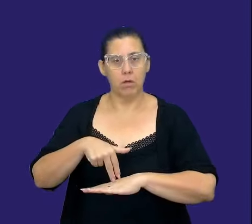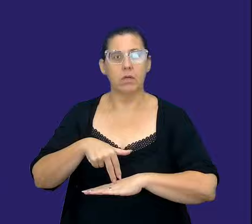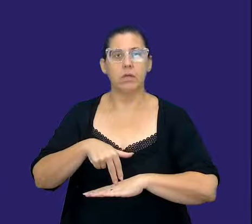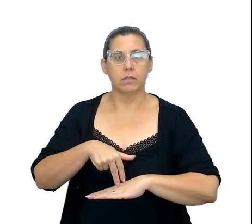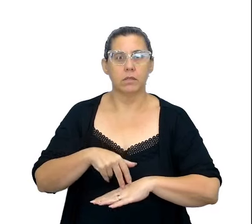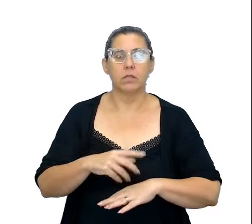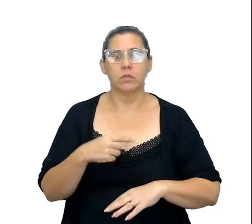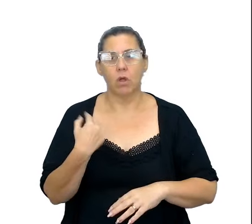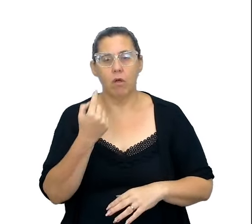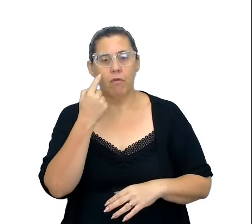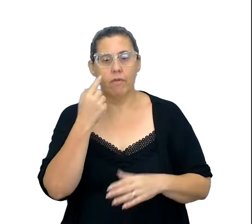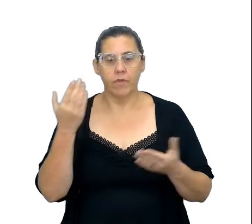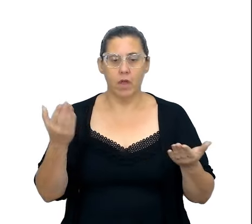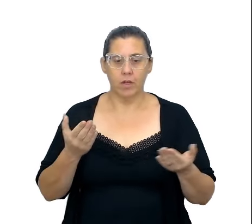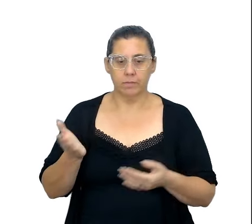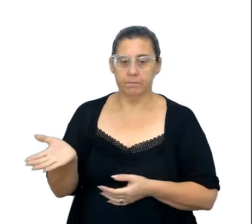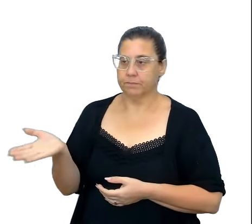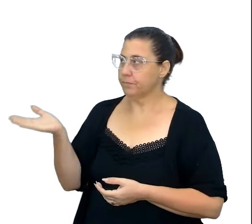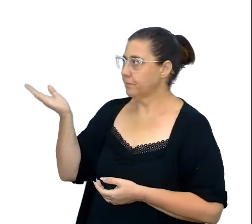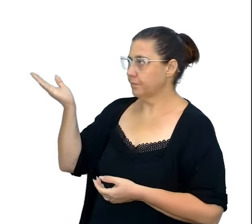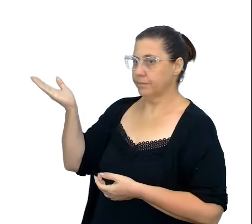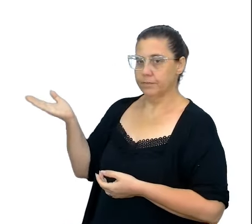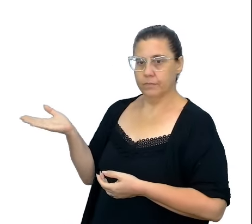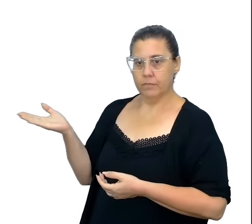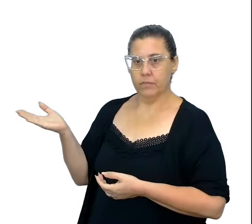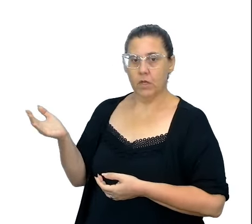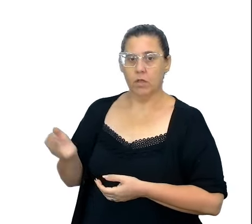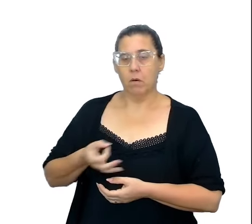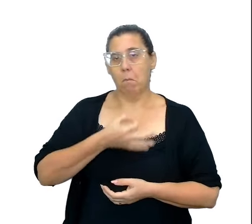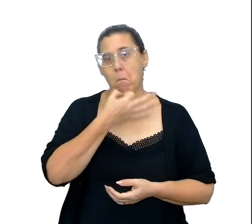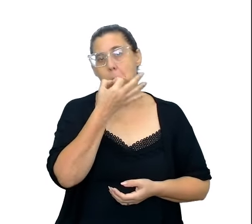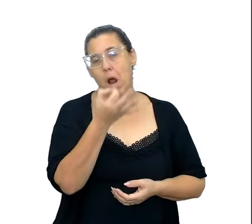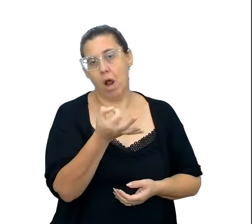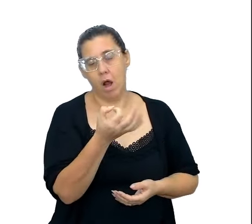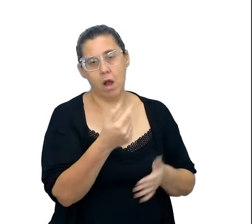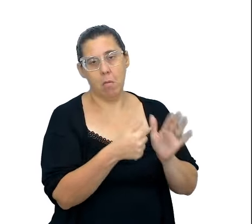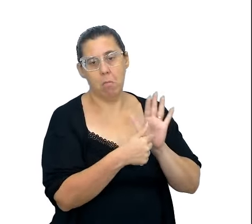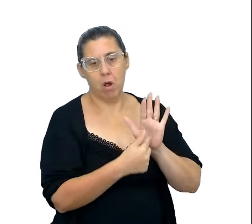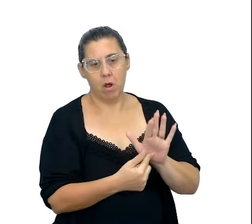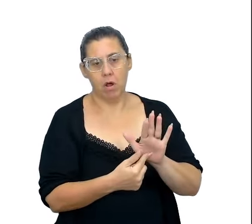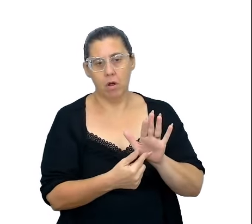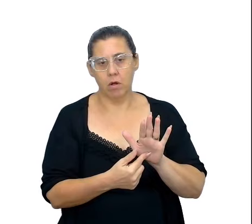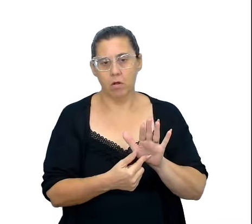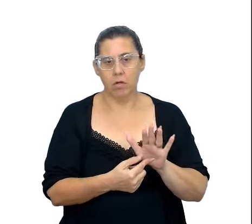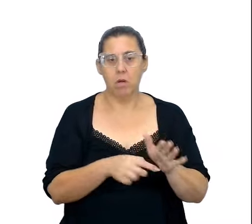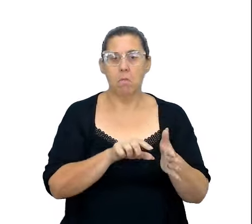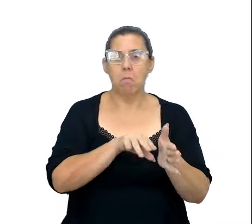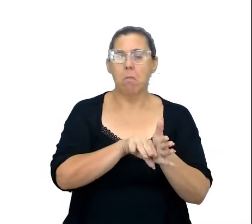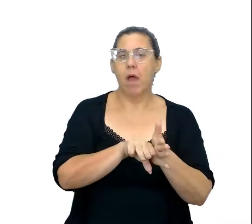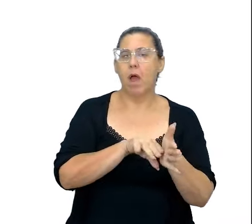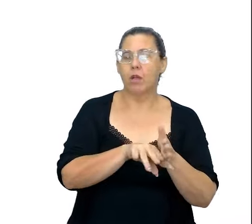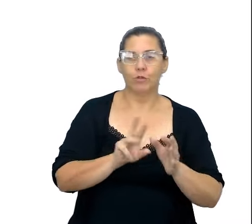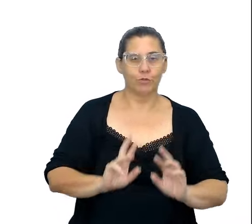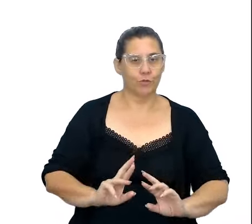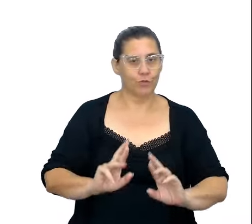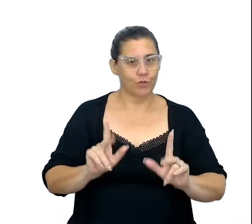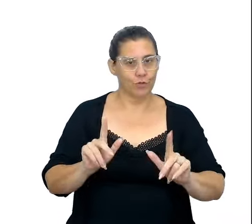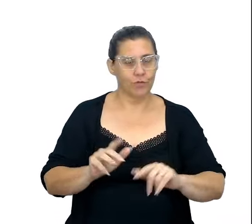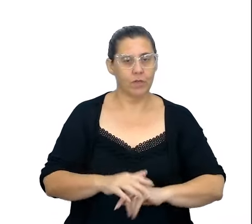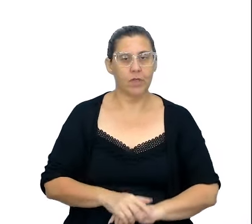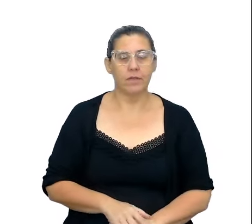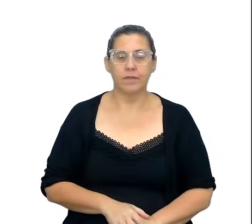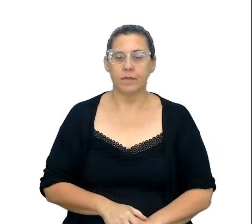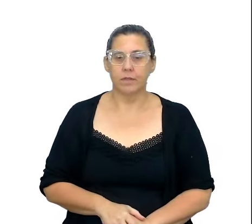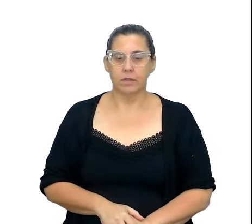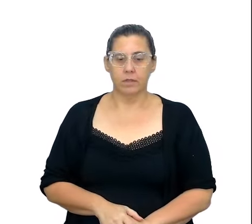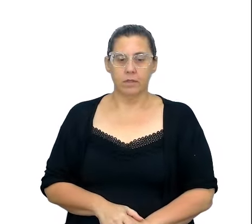A gente vai ver, então, agora aqui, como sugestão, a gente traz aqui, então, uma metodologia diferenciada, né, que